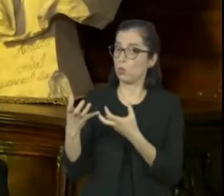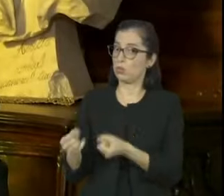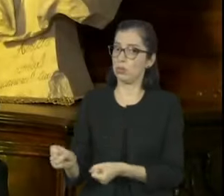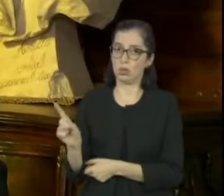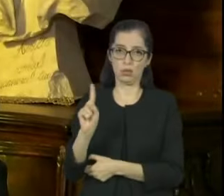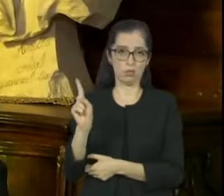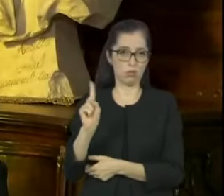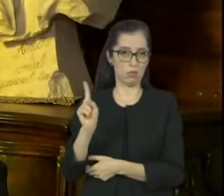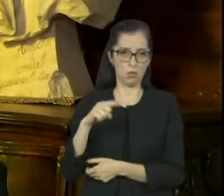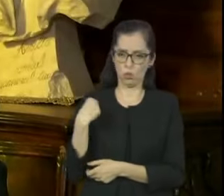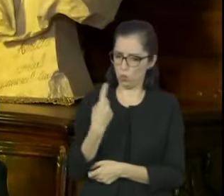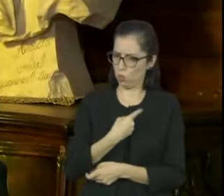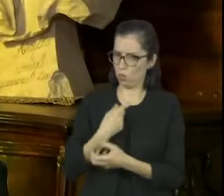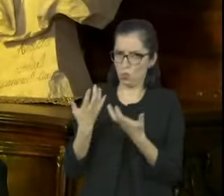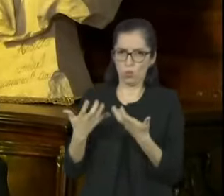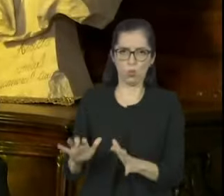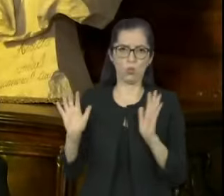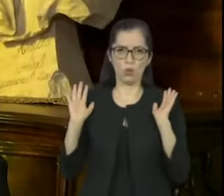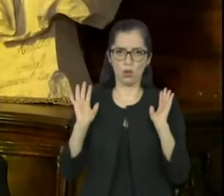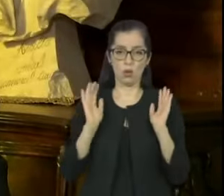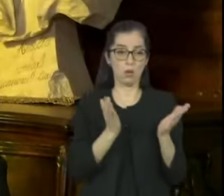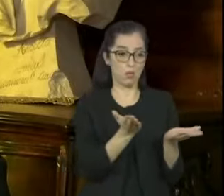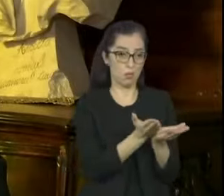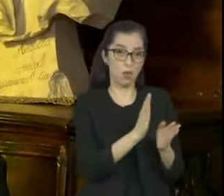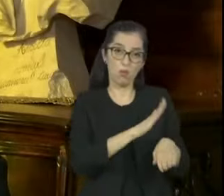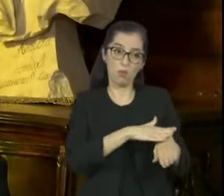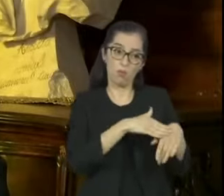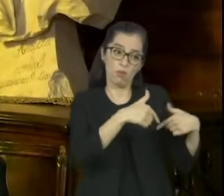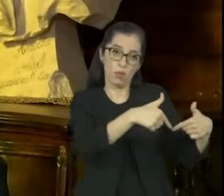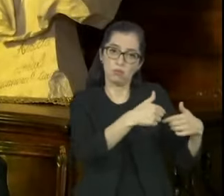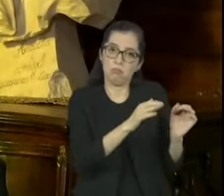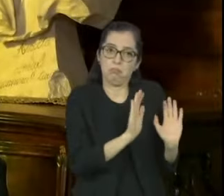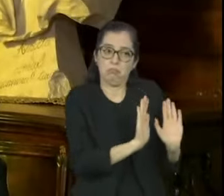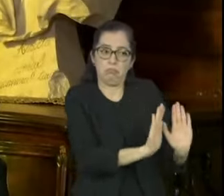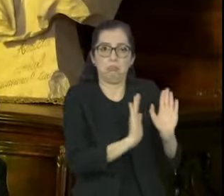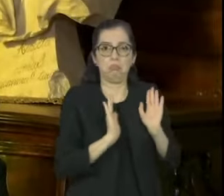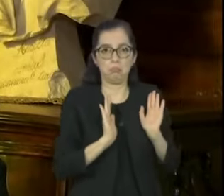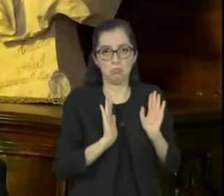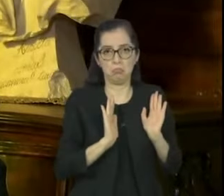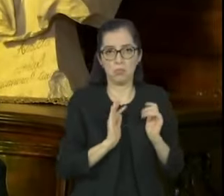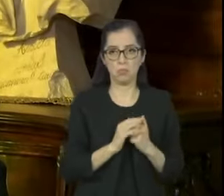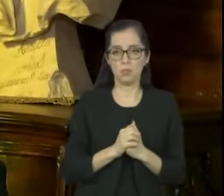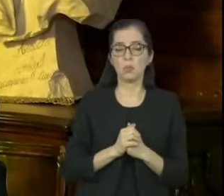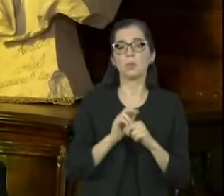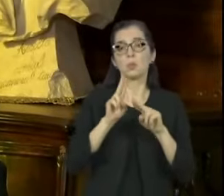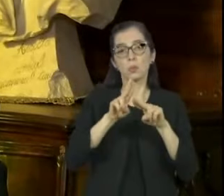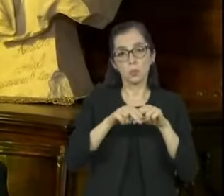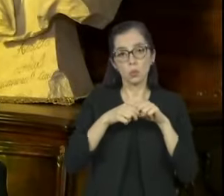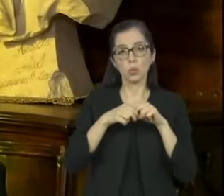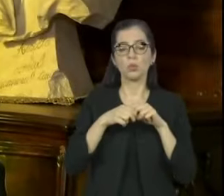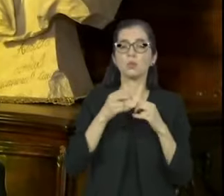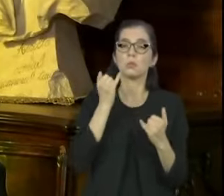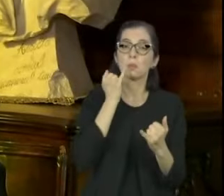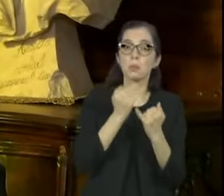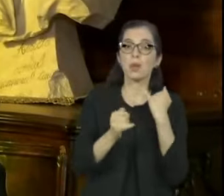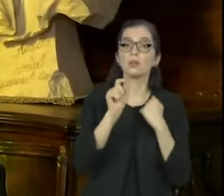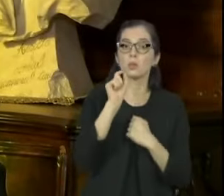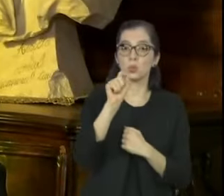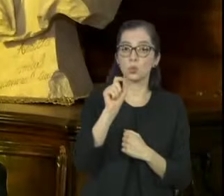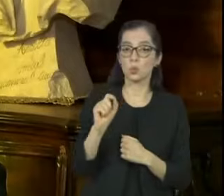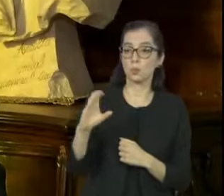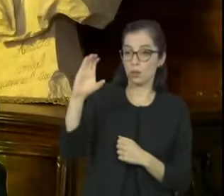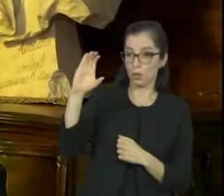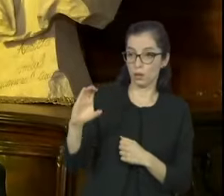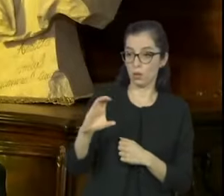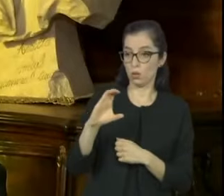e inconscientemente e não adotamos e por isso pode parecer que perdemos espaço